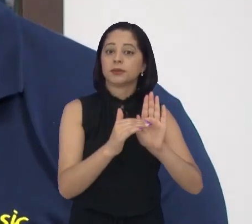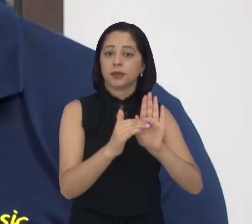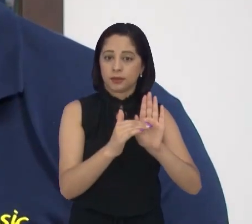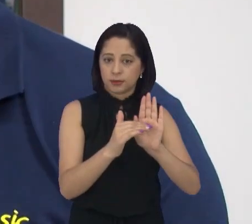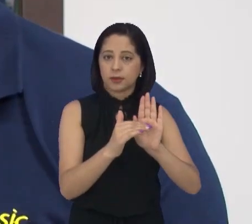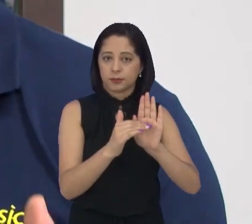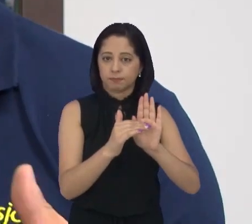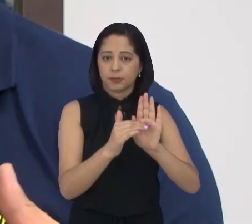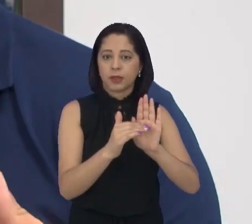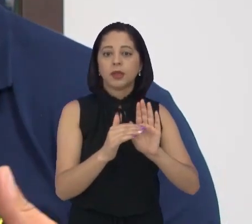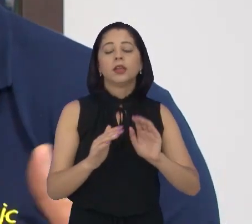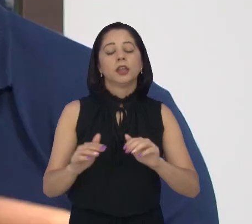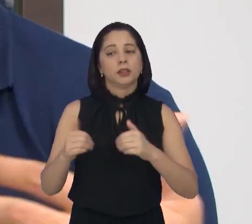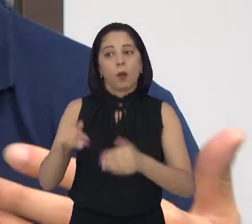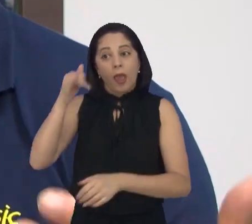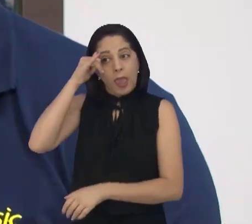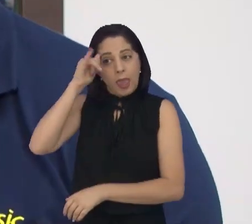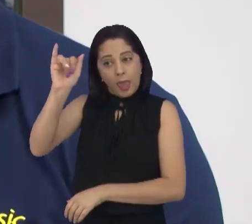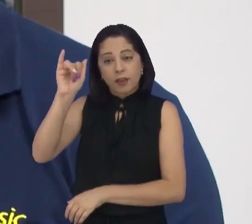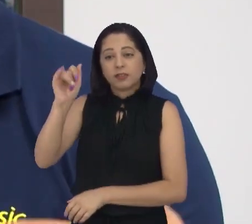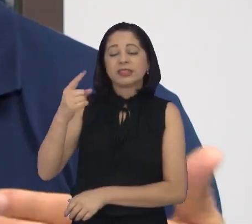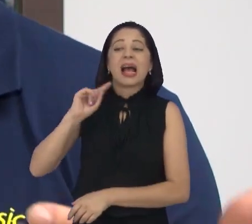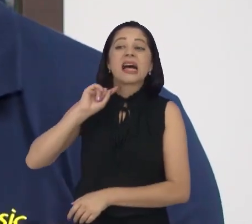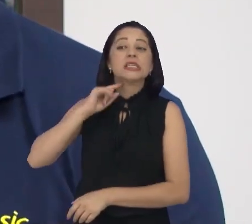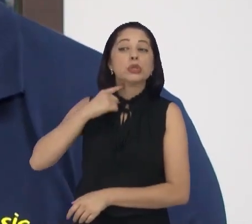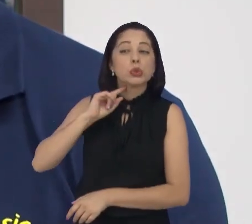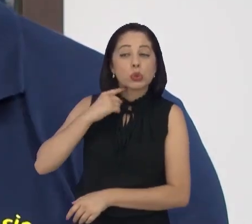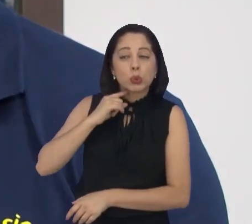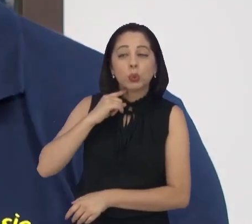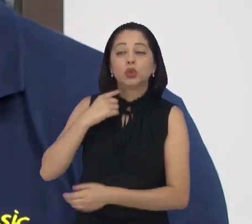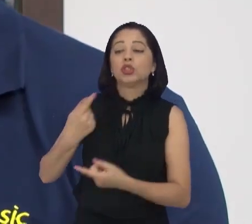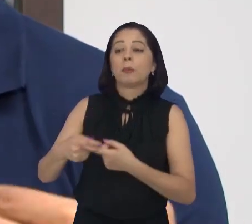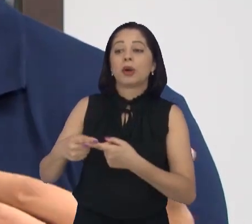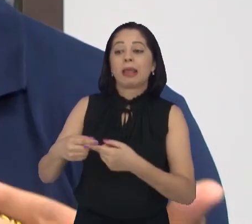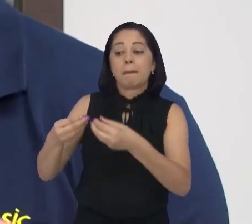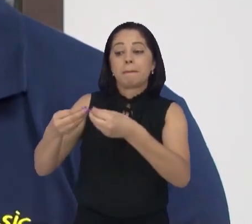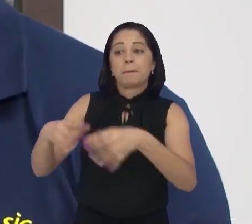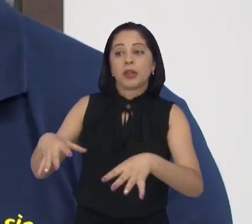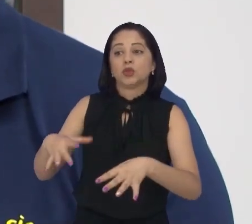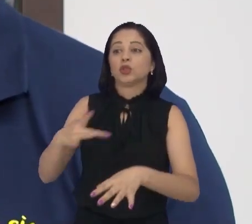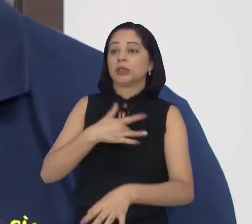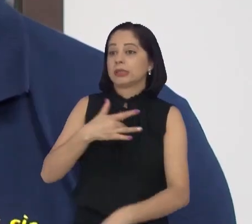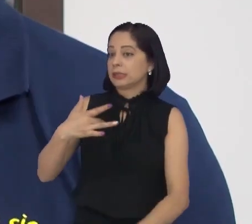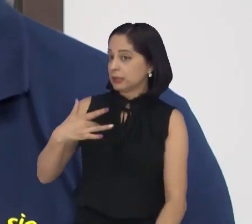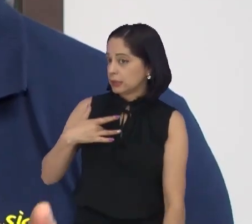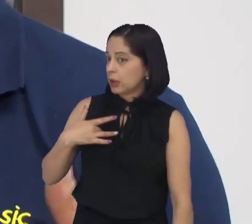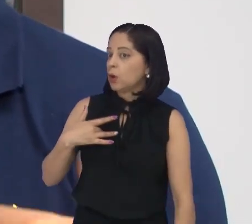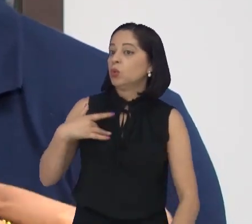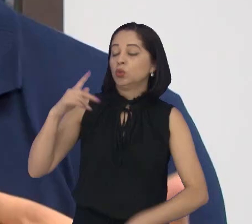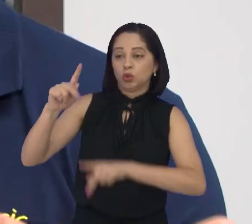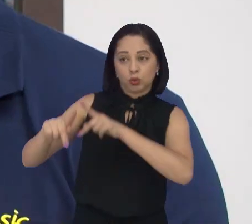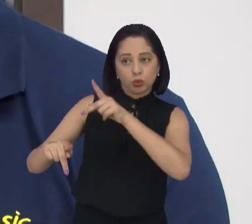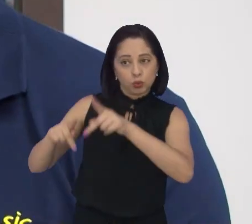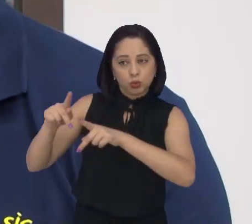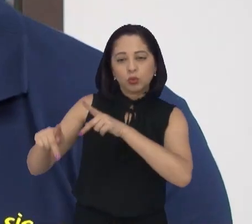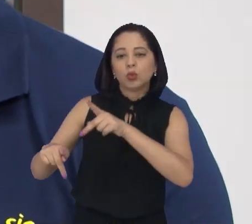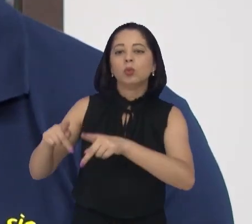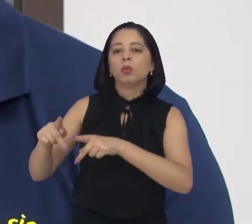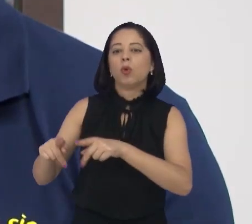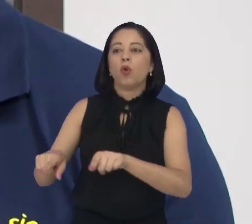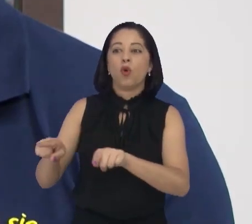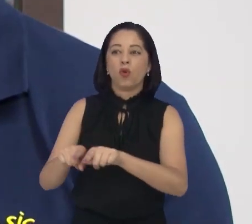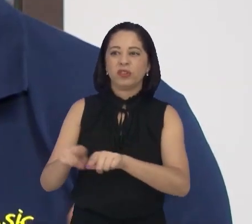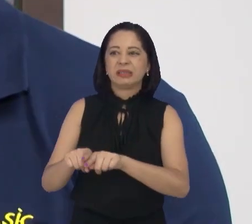de habitabilidade, evitando que aquilo gere alguns riscos para a população, riscos de saúde pública, favorecimento de